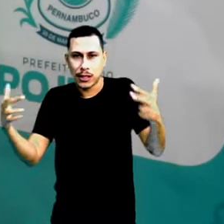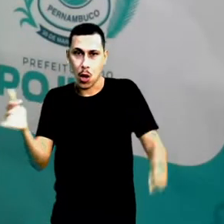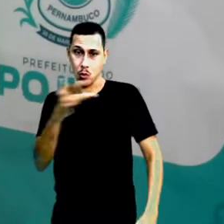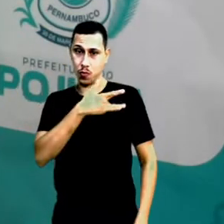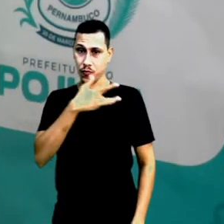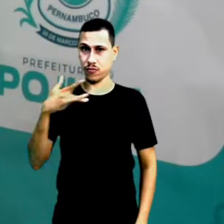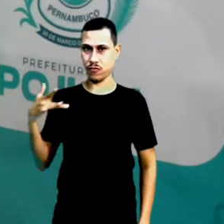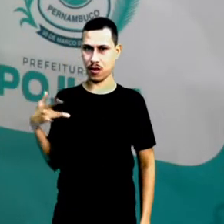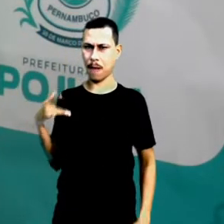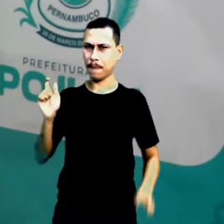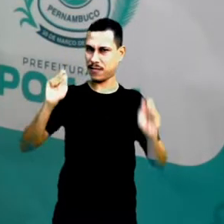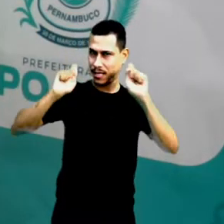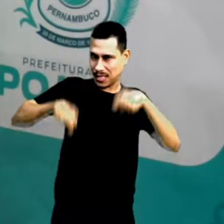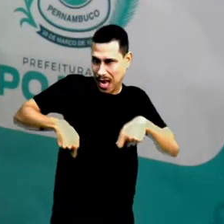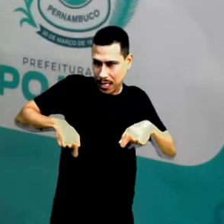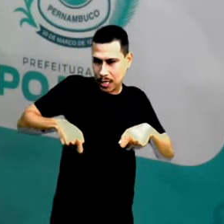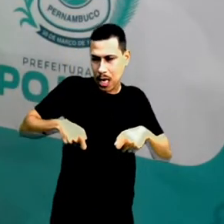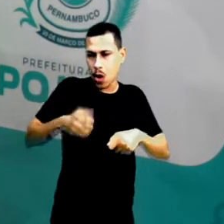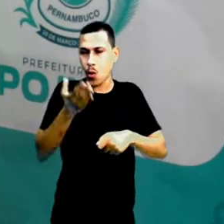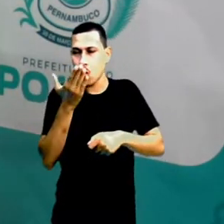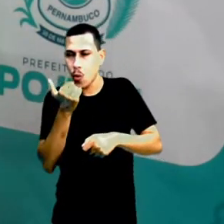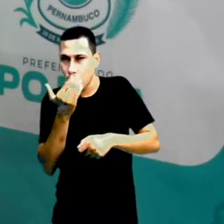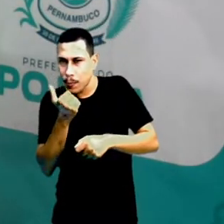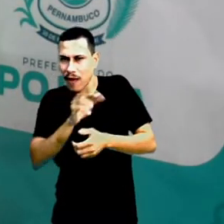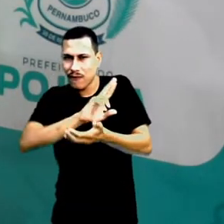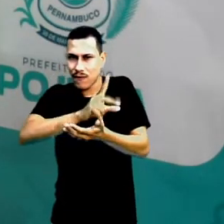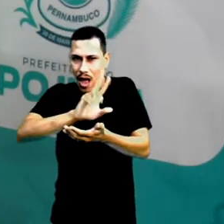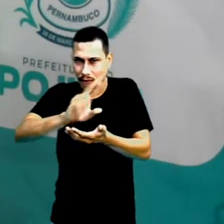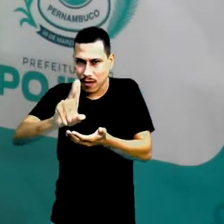né? Comer vários tipos de alimentos.